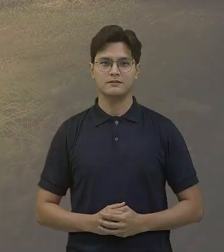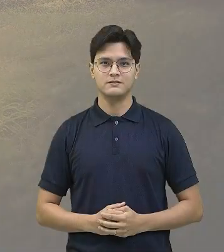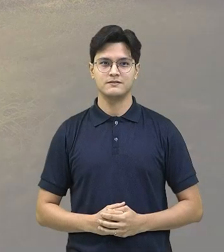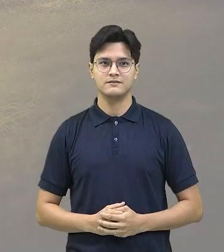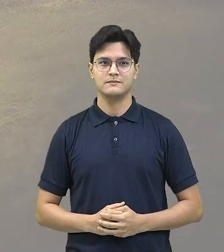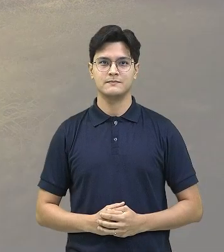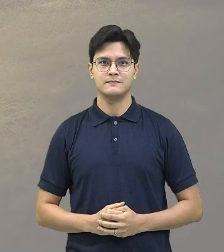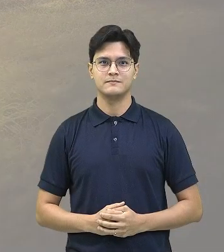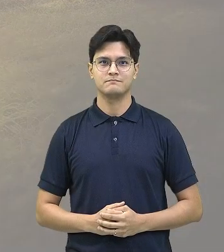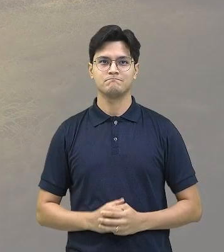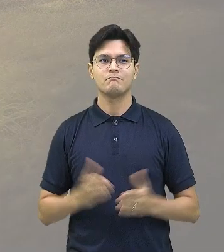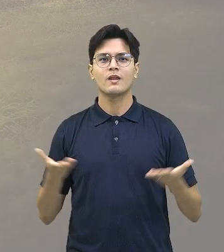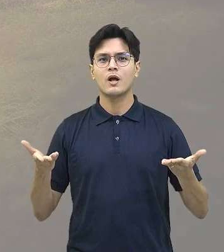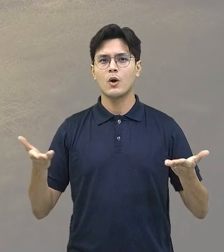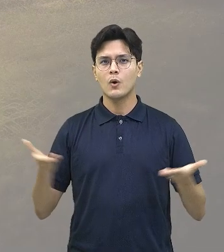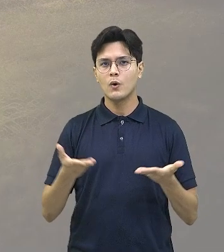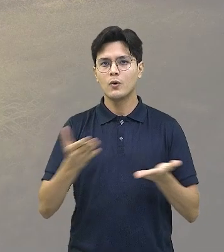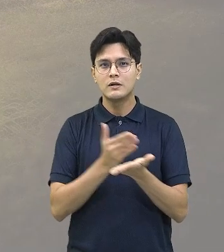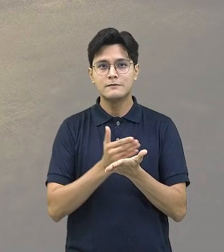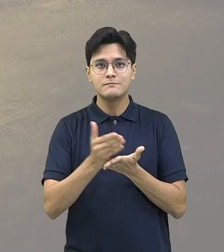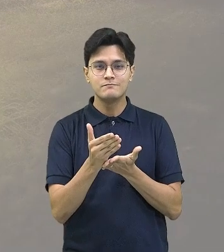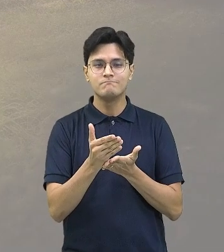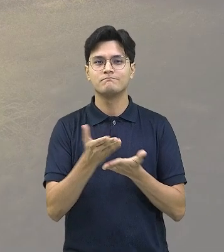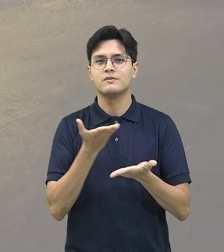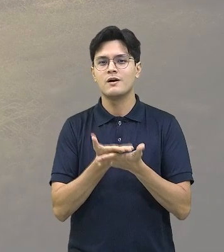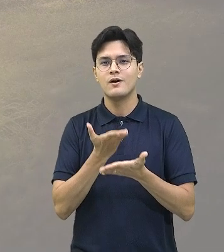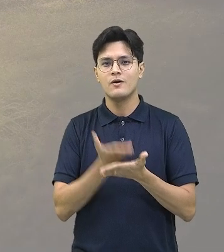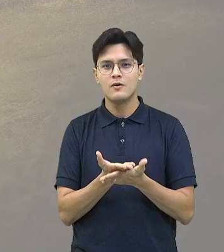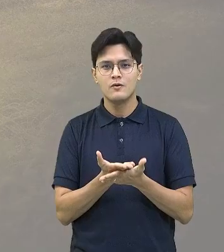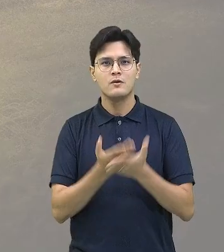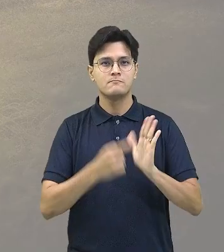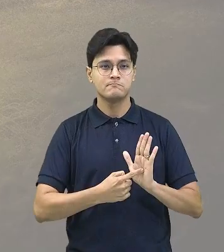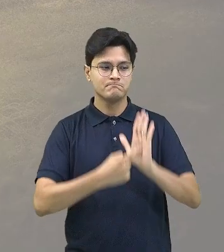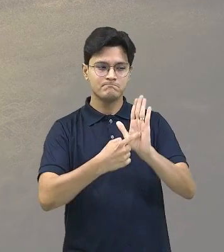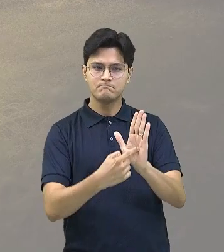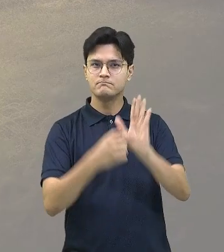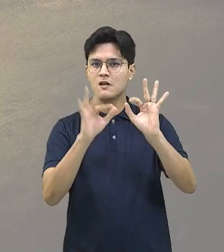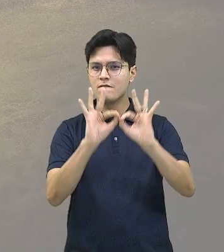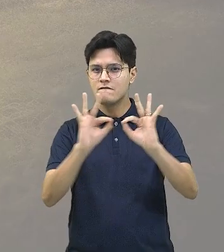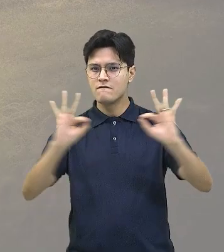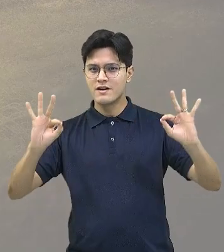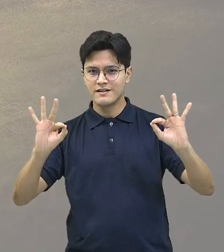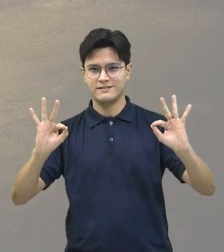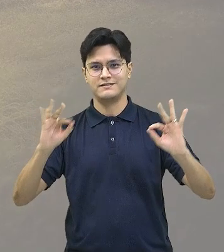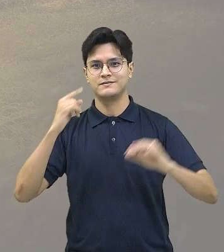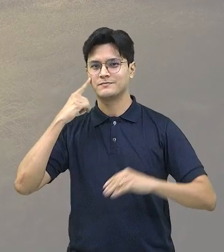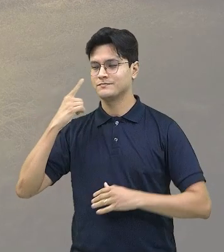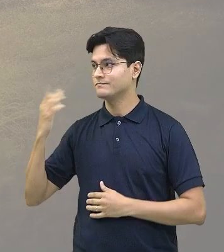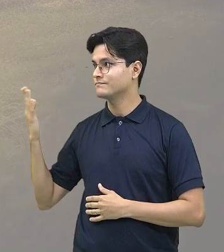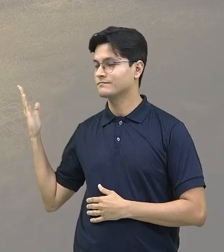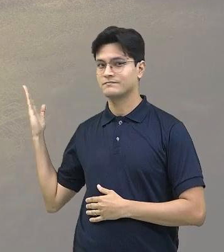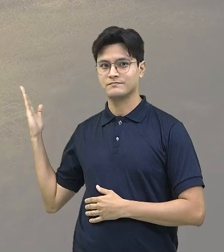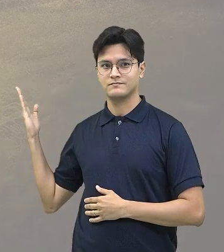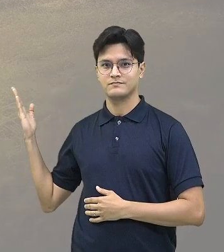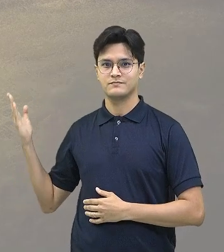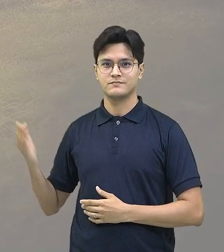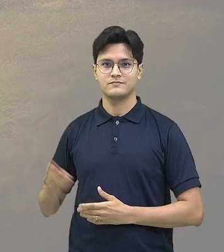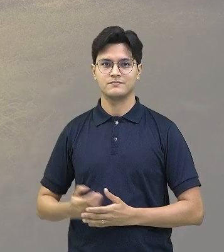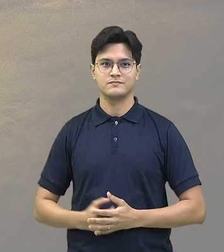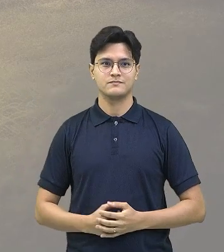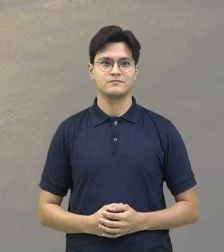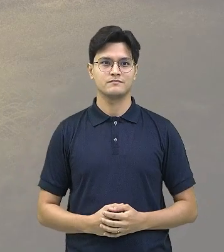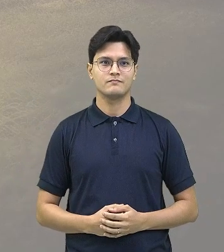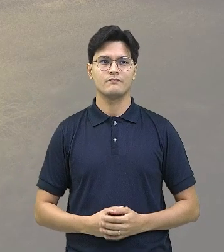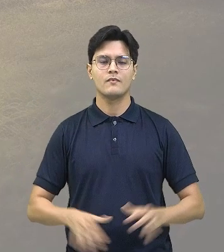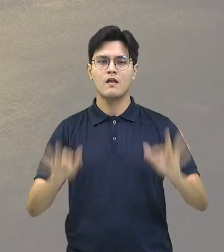Vamos iniciar a nossa aula de hoje com uma frase reflexiva, quote of the day, a frase do